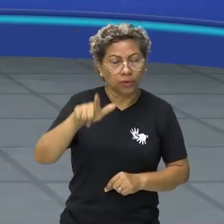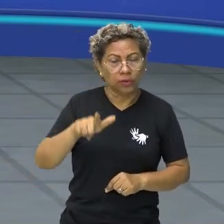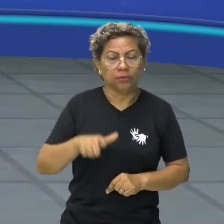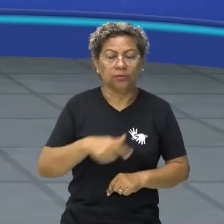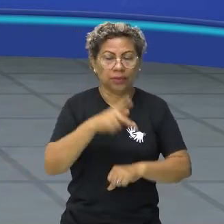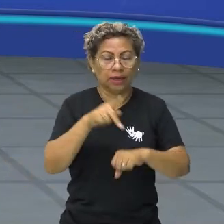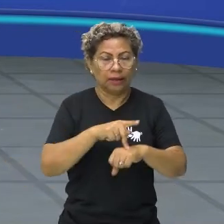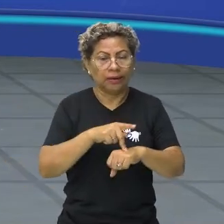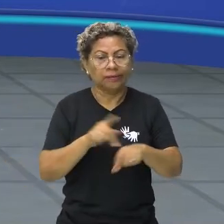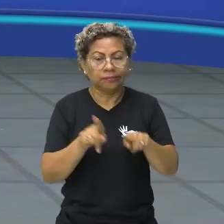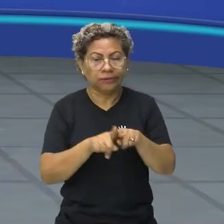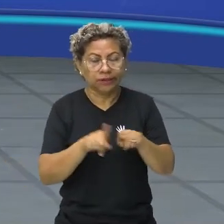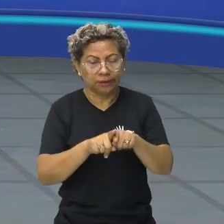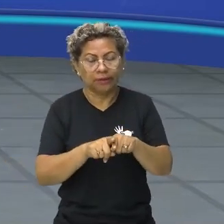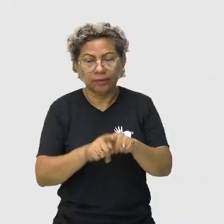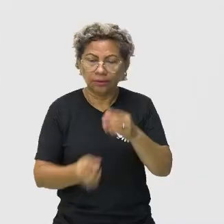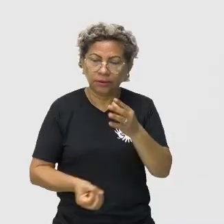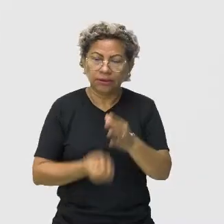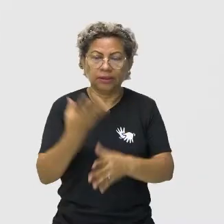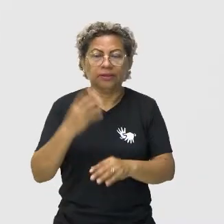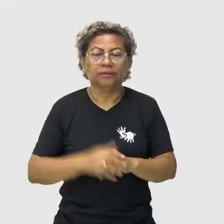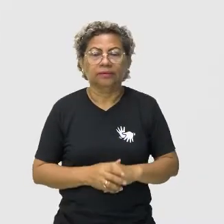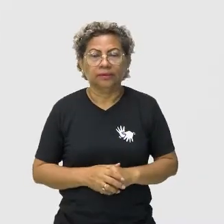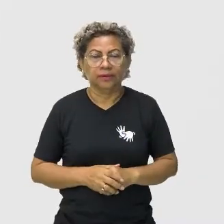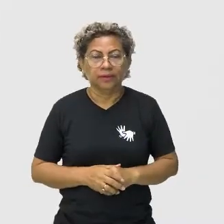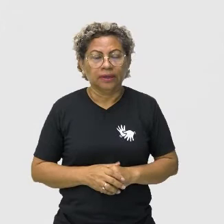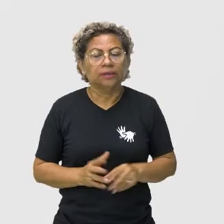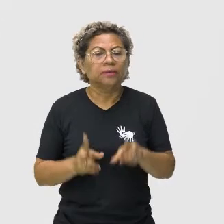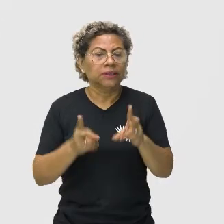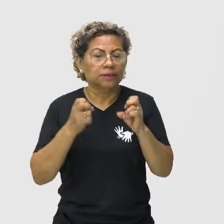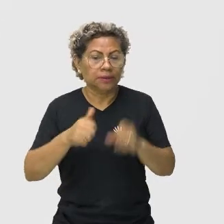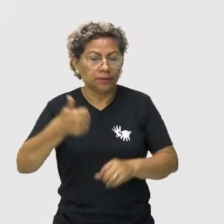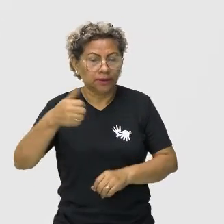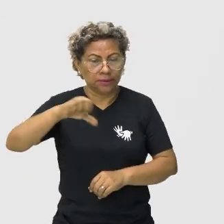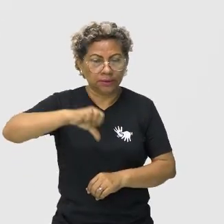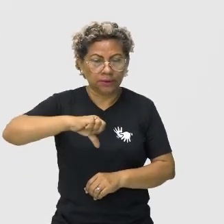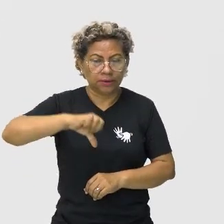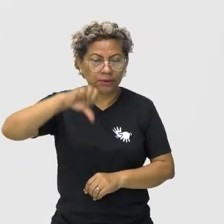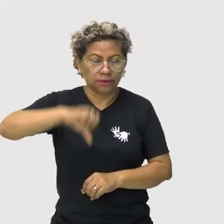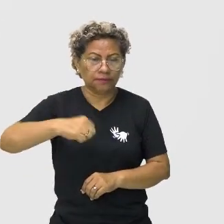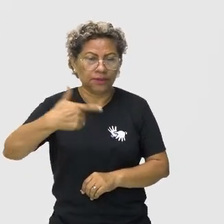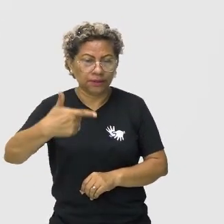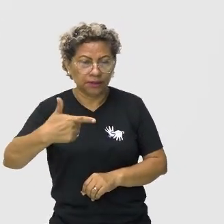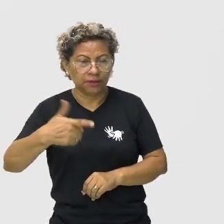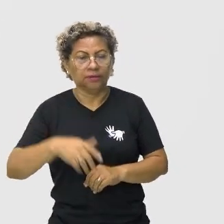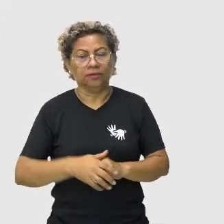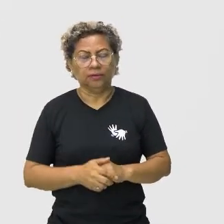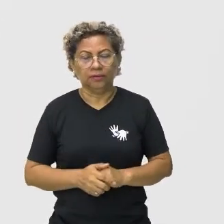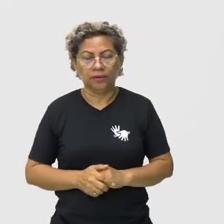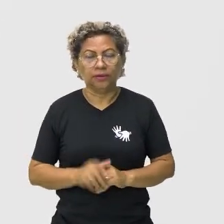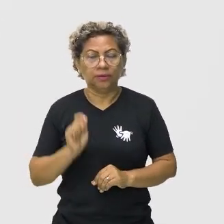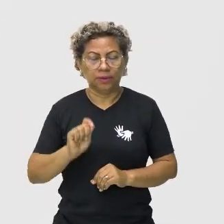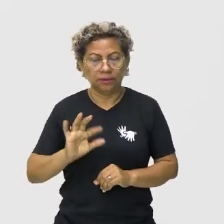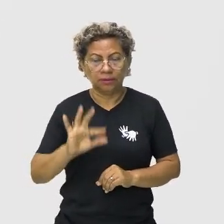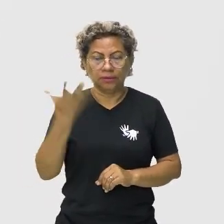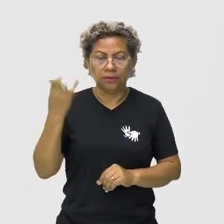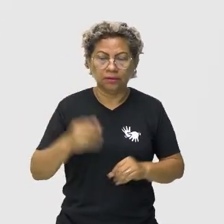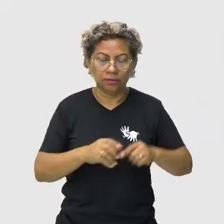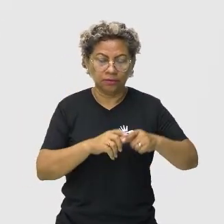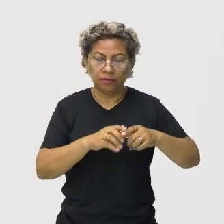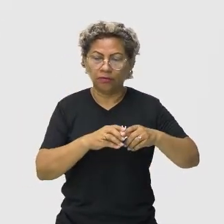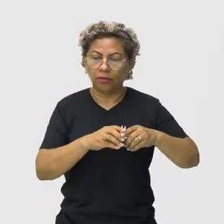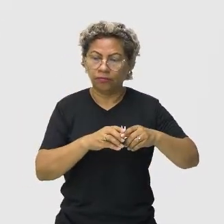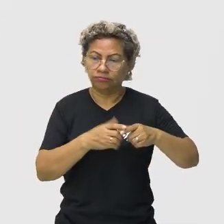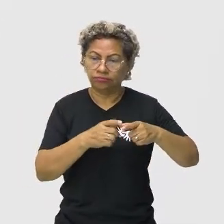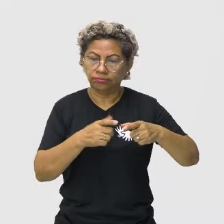A gente vai observar que em 1992, tá? Com esse crescimento da Comunidade Econômica Europeia, vai